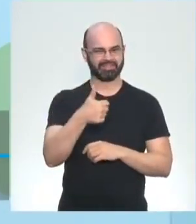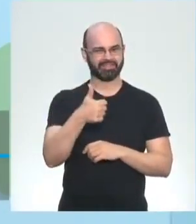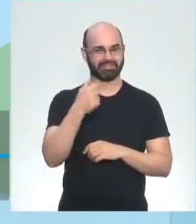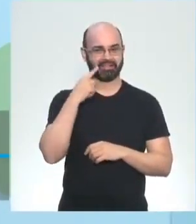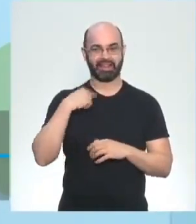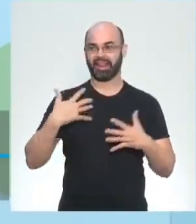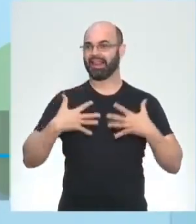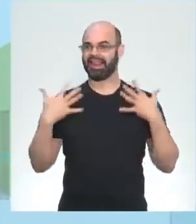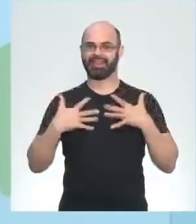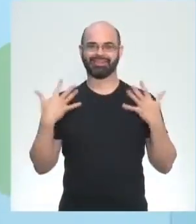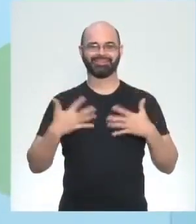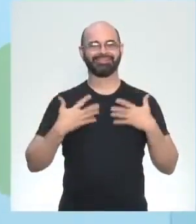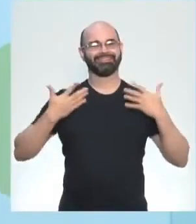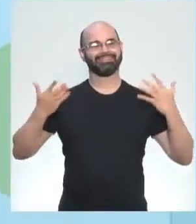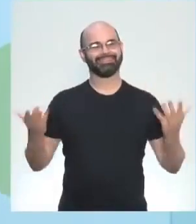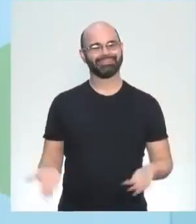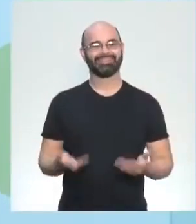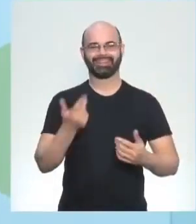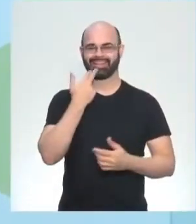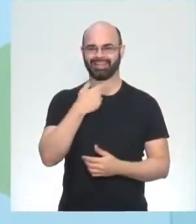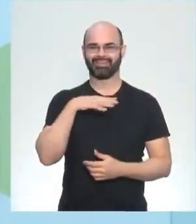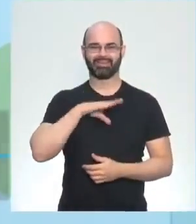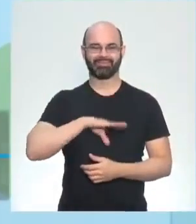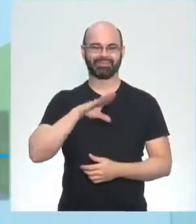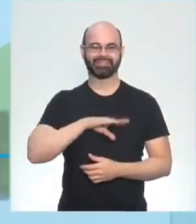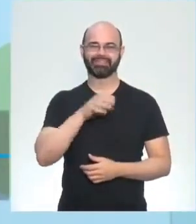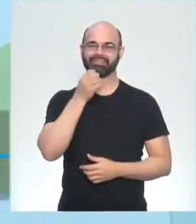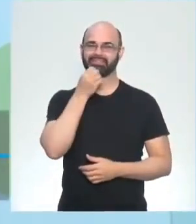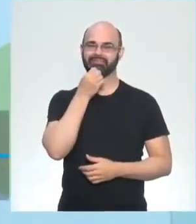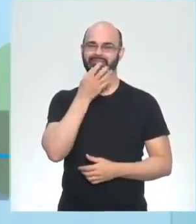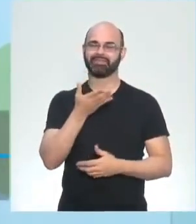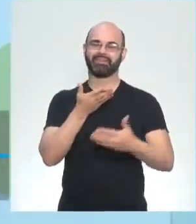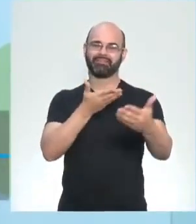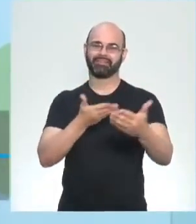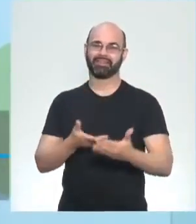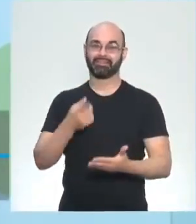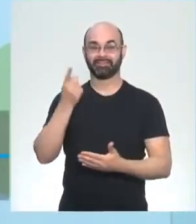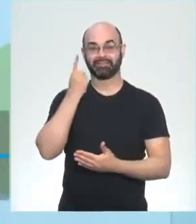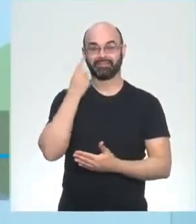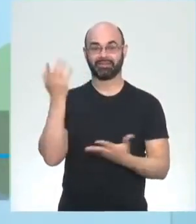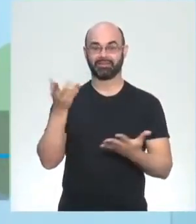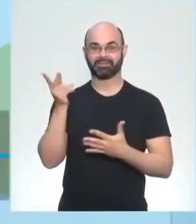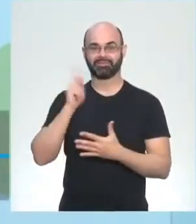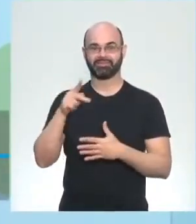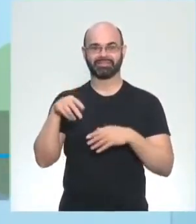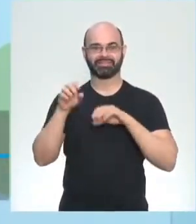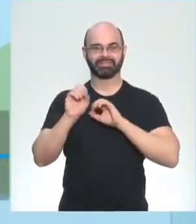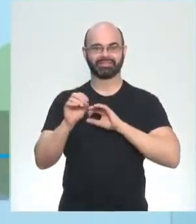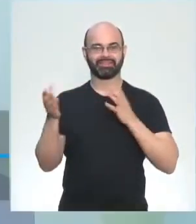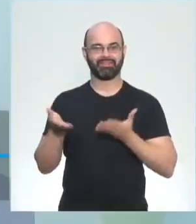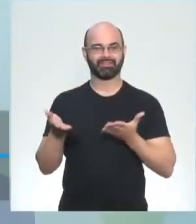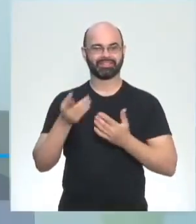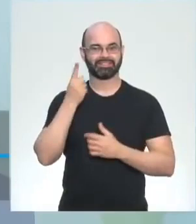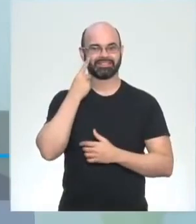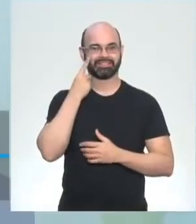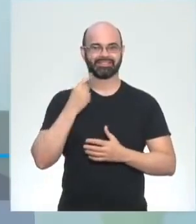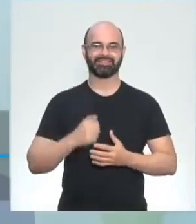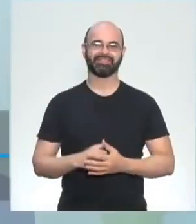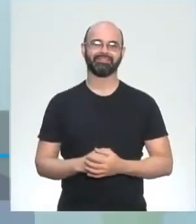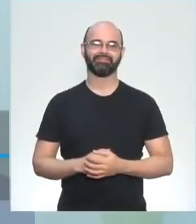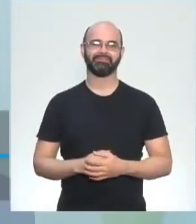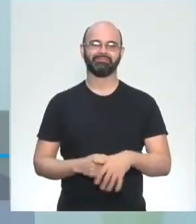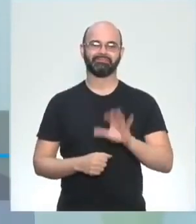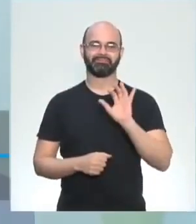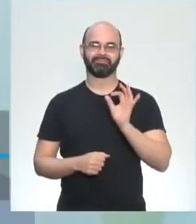super animado. E agora na língua portuguesa. Sejam todos bem-vindos e vamos ver o que a professora vai apresentar para a gente hoje. Então